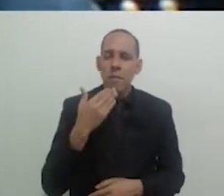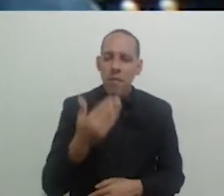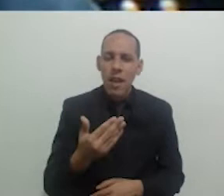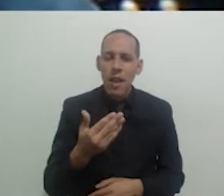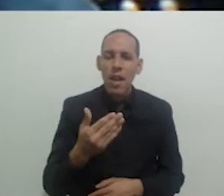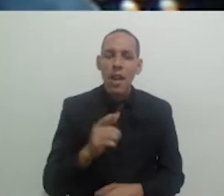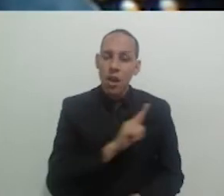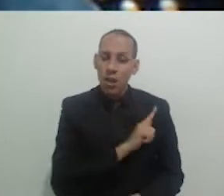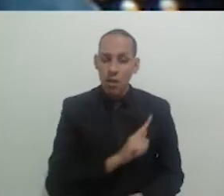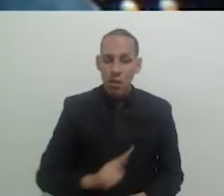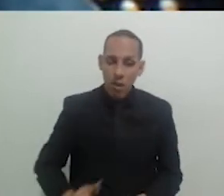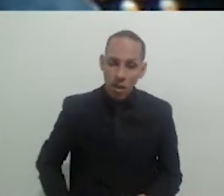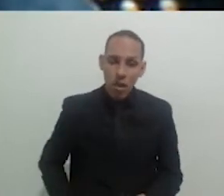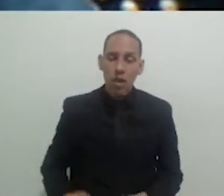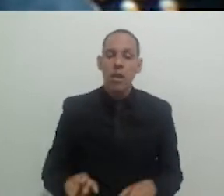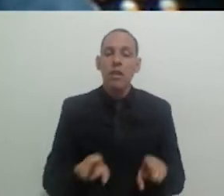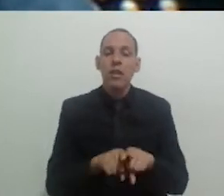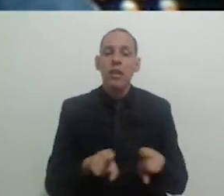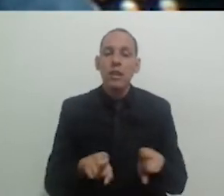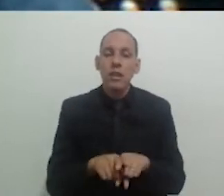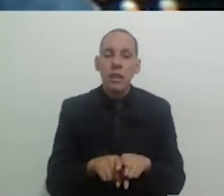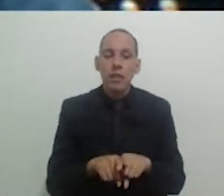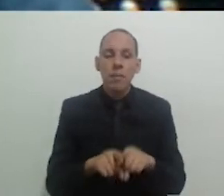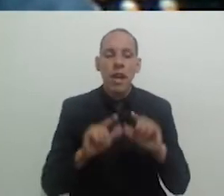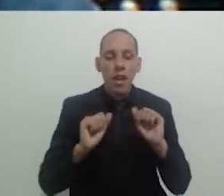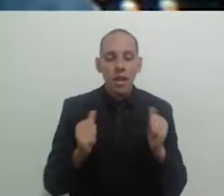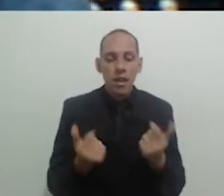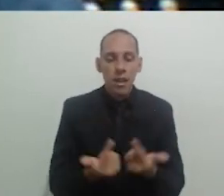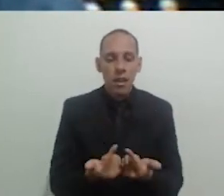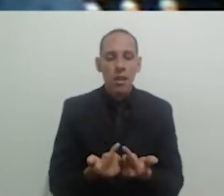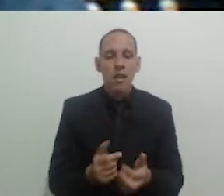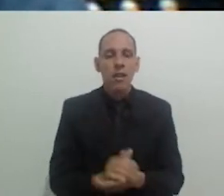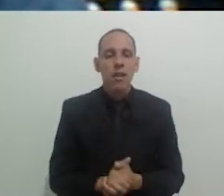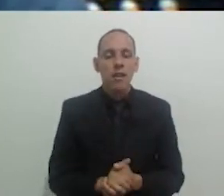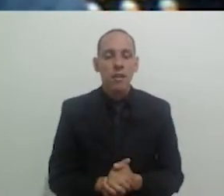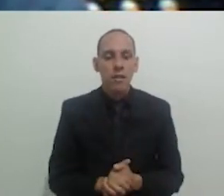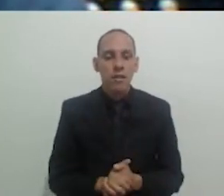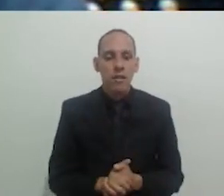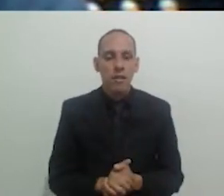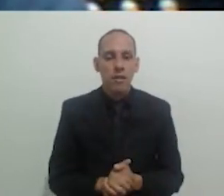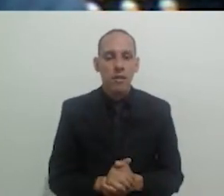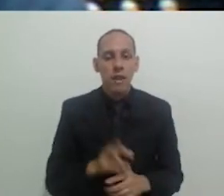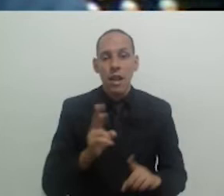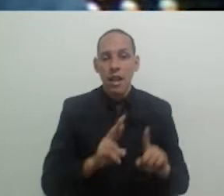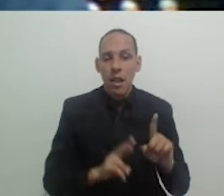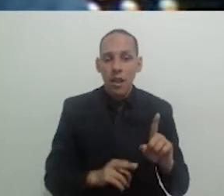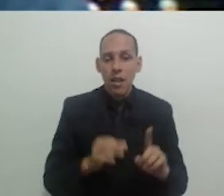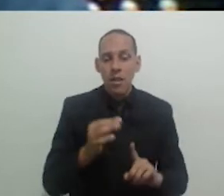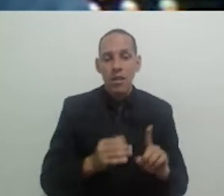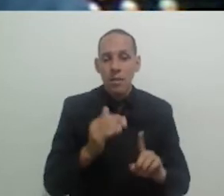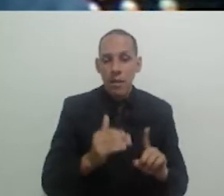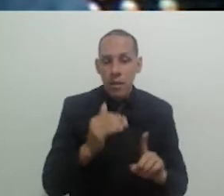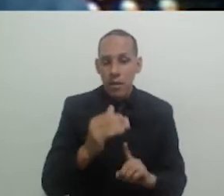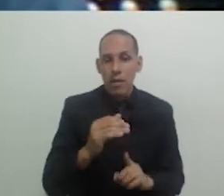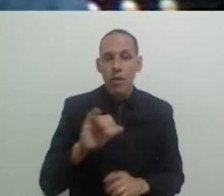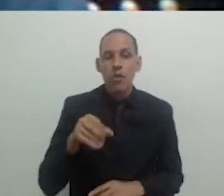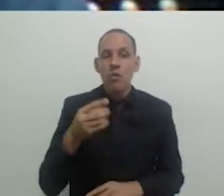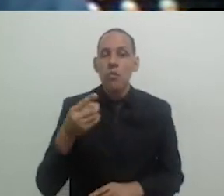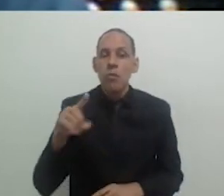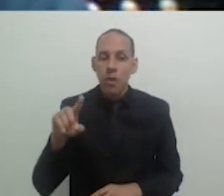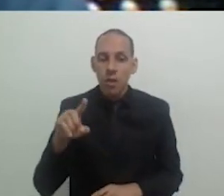Assembleia Legislativa, procurador doutor Francisco Wilke Rebouças, relator desembargador João Batista Rodrigues Rebouças, doutor